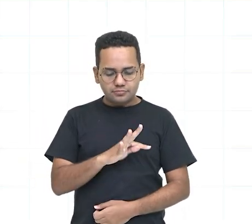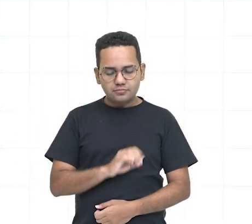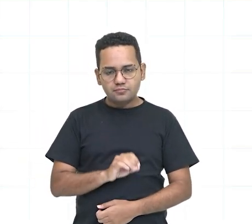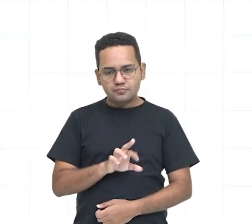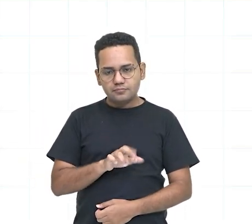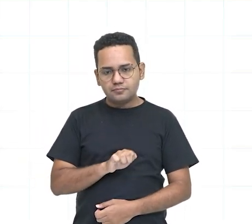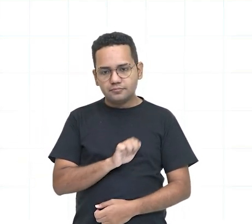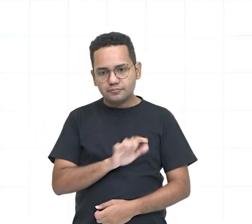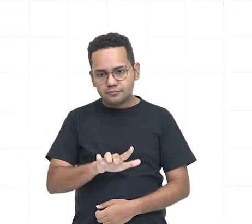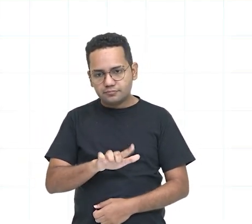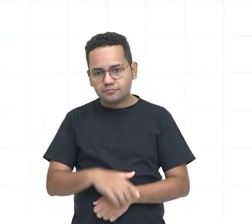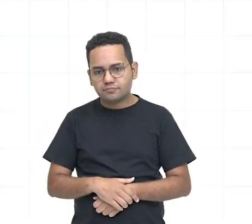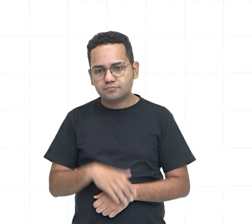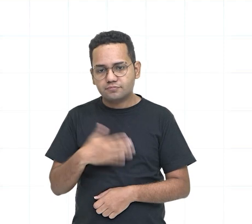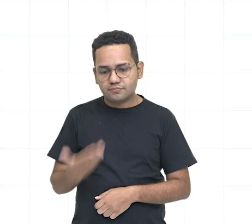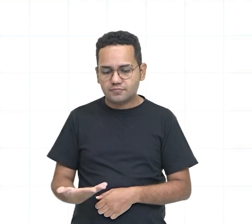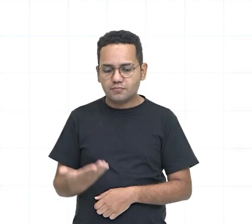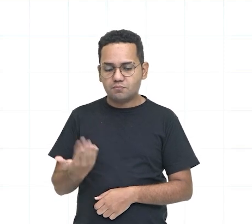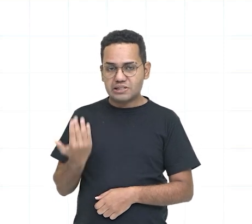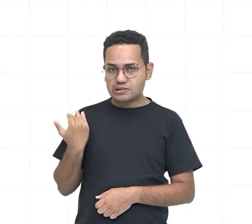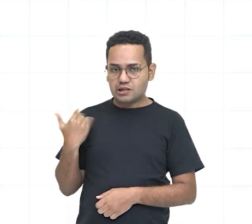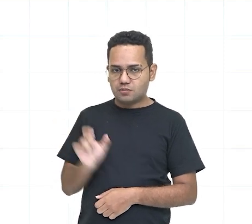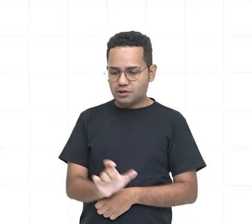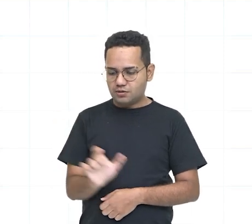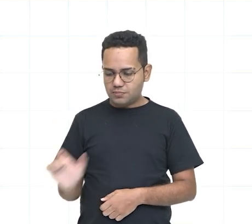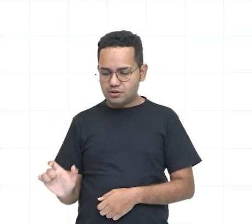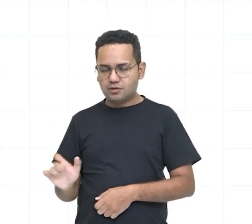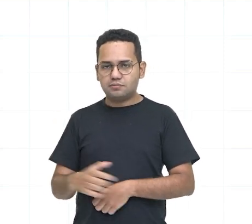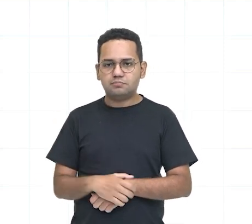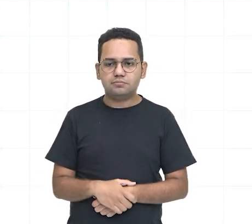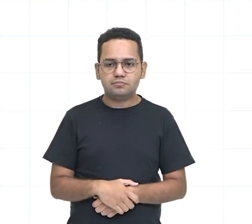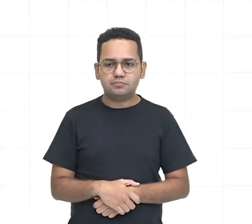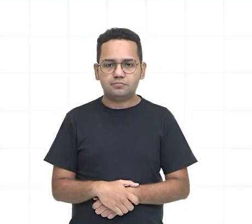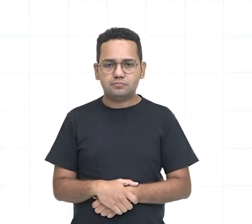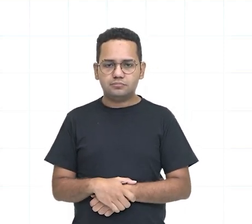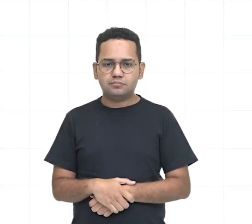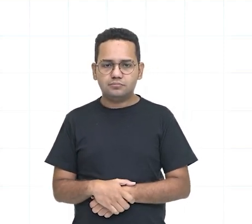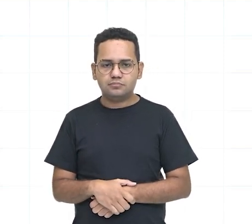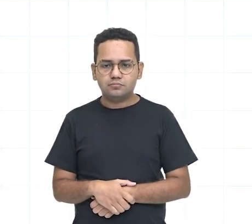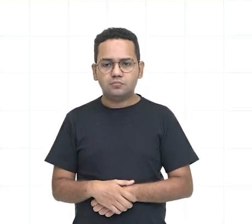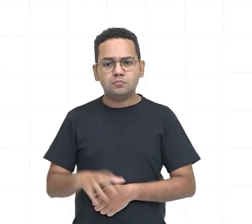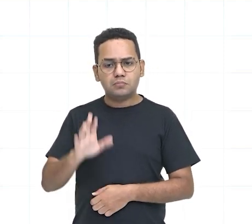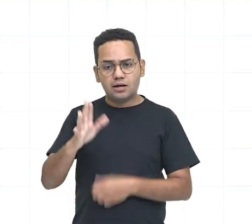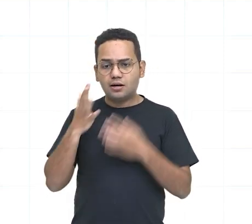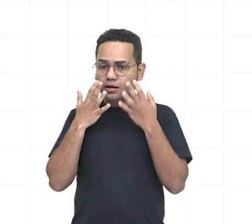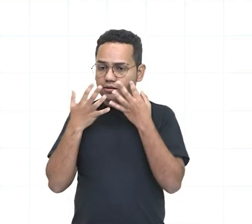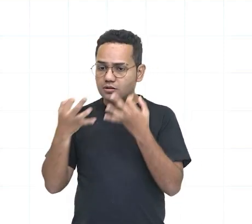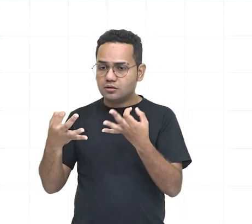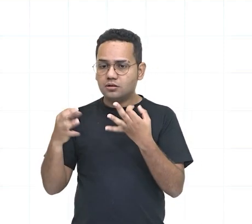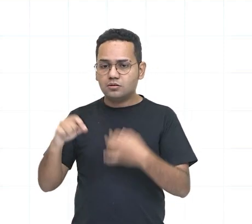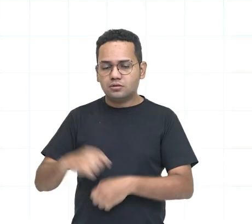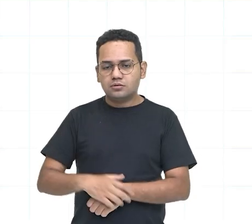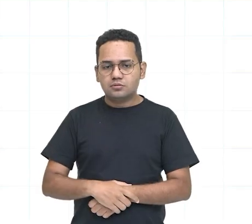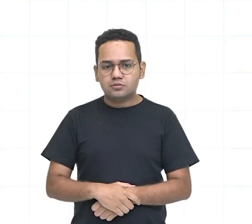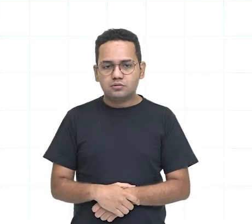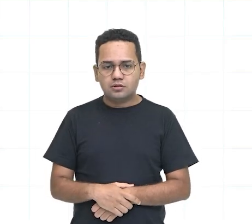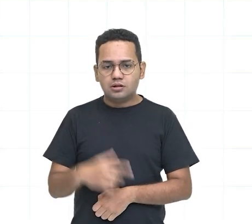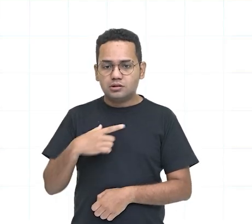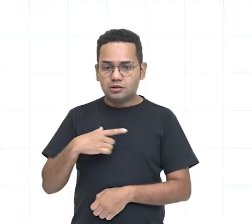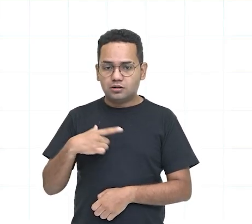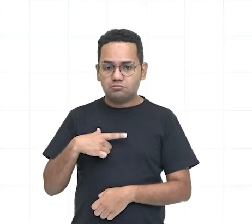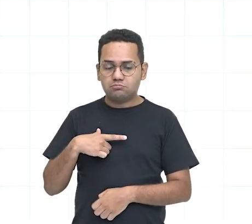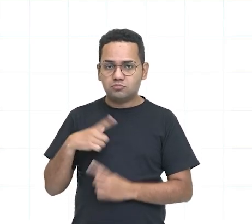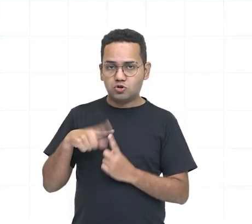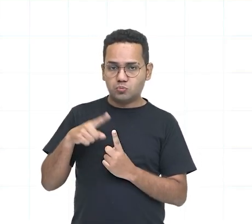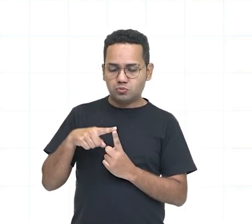viajar, traveled, as duas formas ali de passado. Aqui eu chamo a atenção para a fórmula traveled, com 2